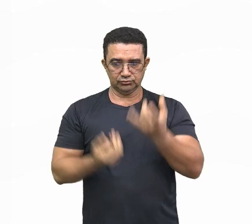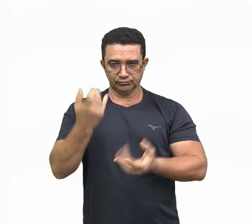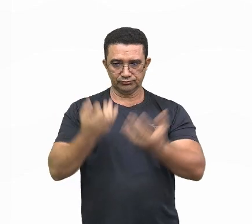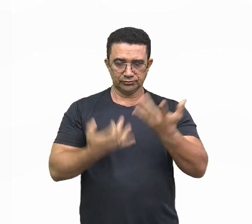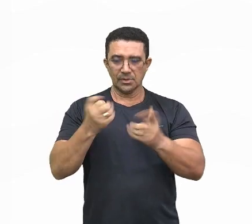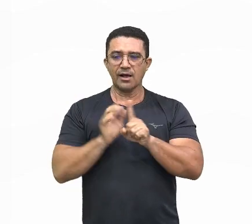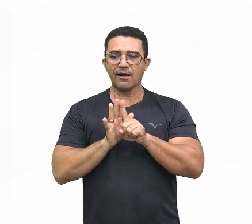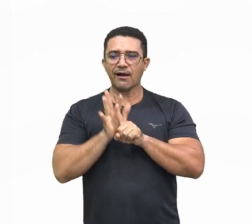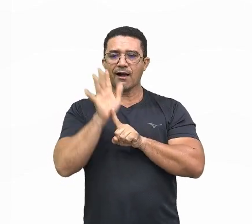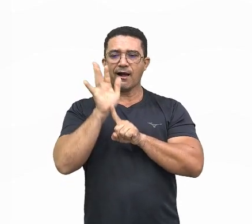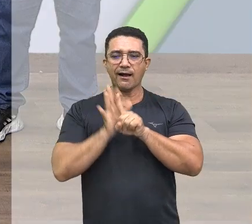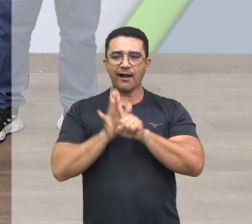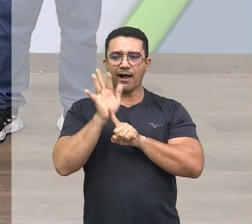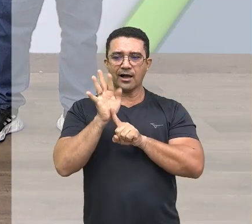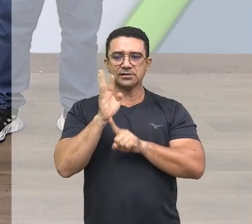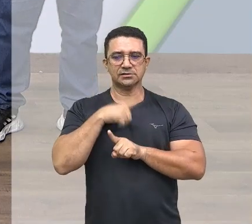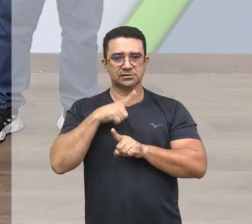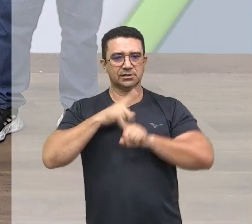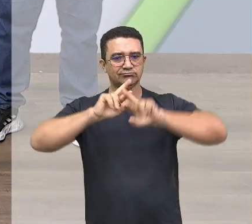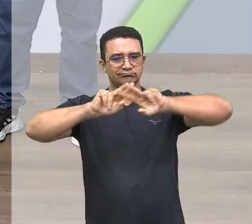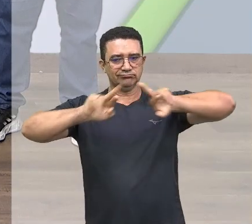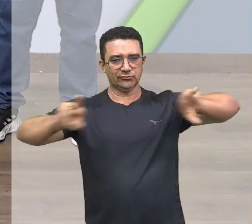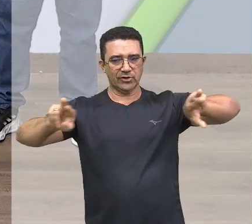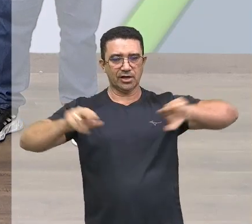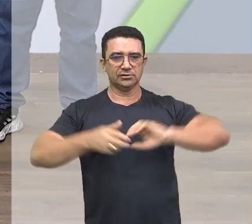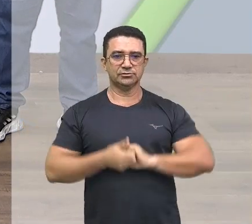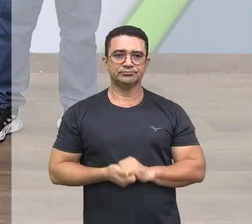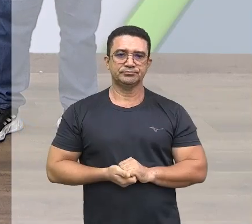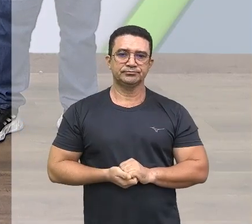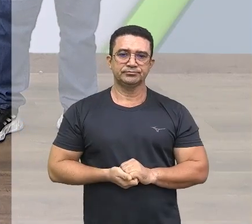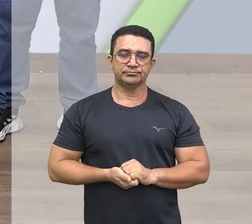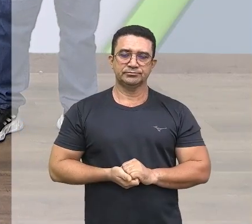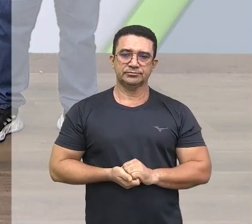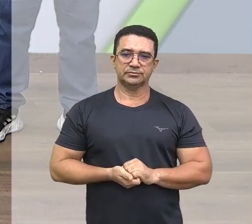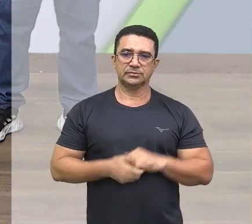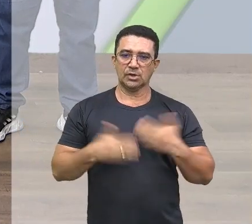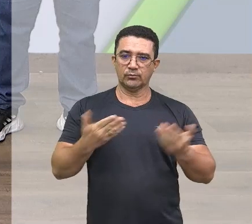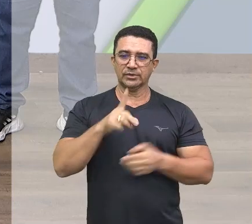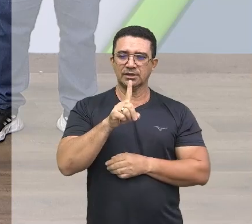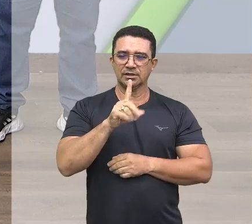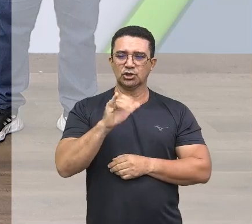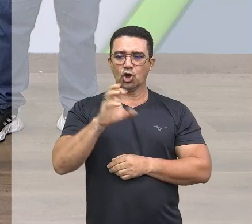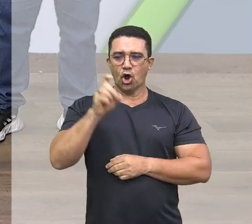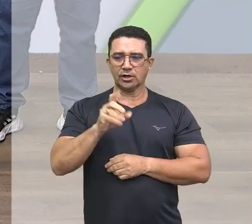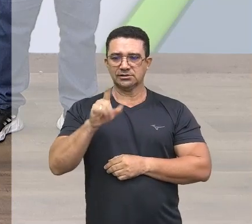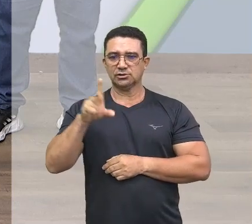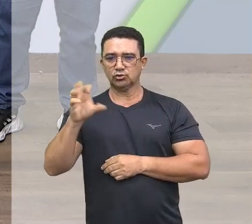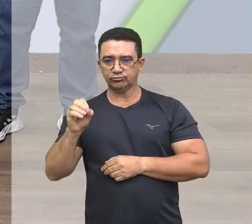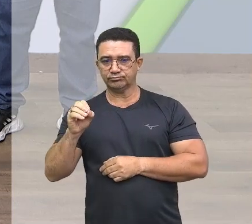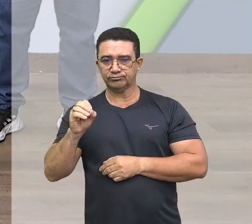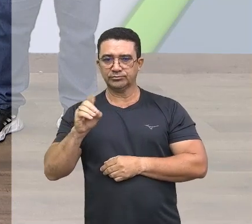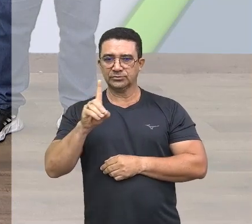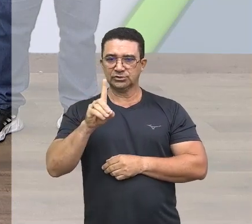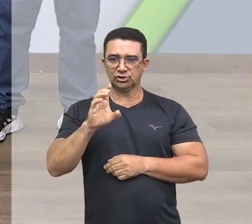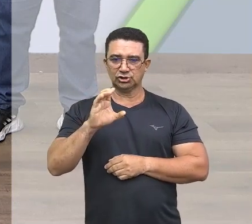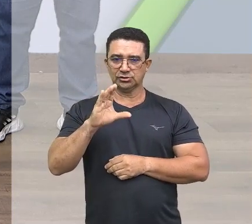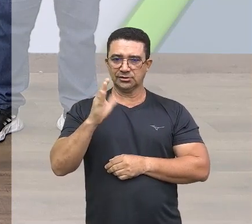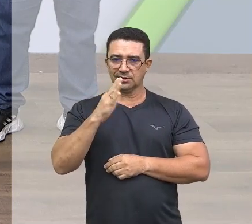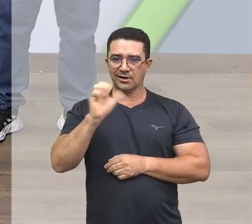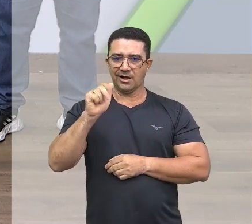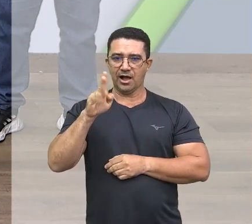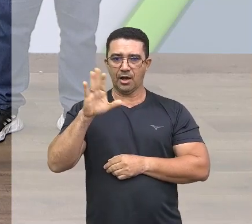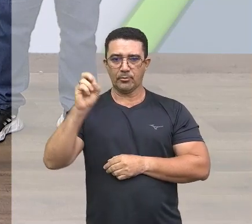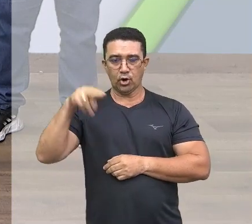temos vários, mas um que em especial nós chamamos a atenção é o dióxido de carbono. Porque o que